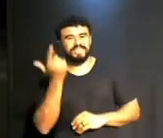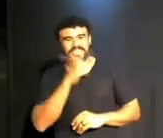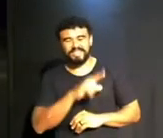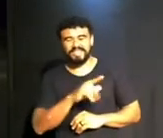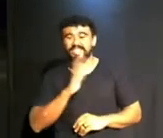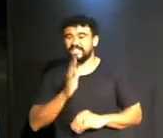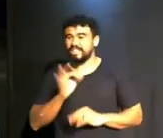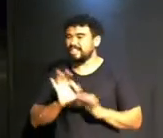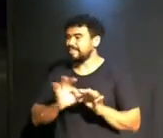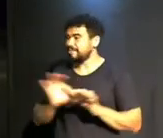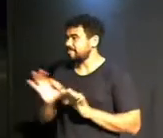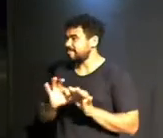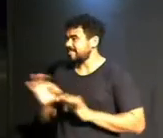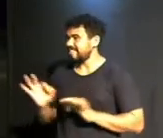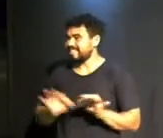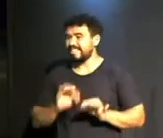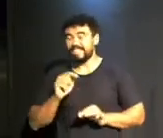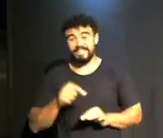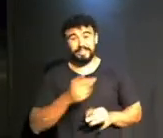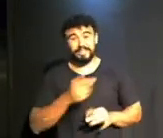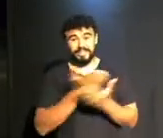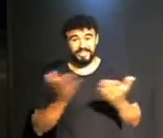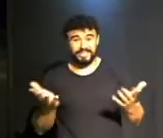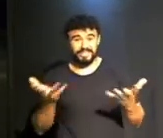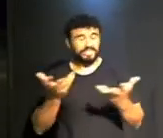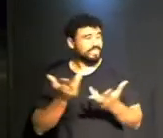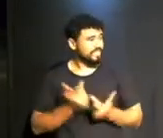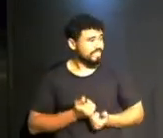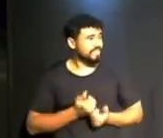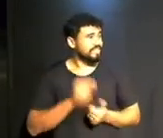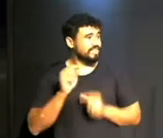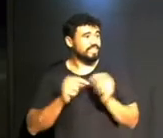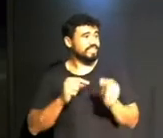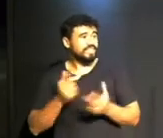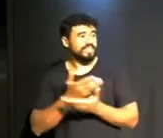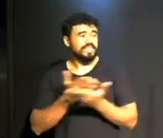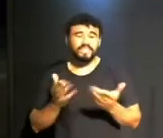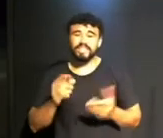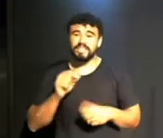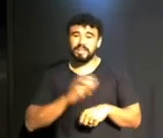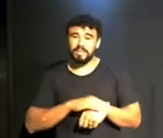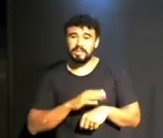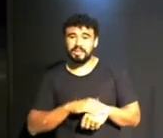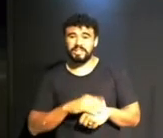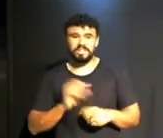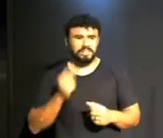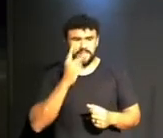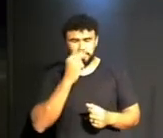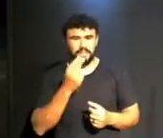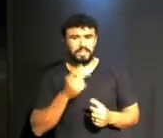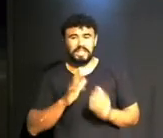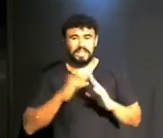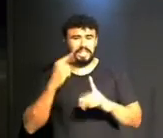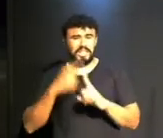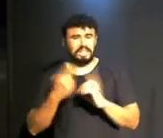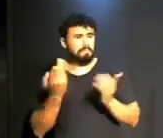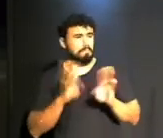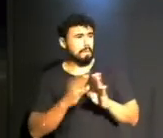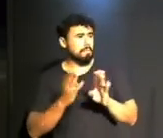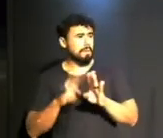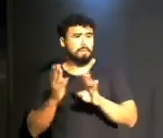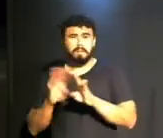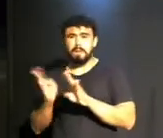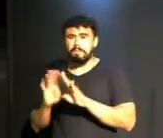Já estão arrumadas em nosso tempo para receber você que após passar esse tempo de Loki dá uma das igrejas estão com seus